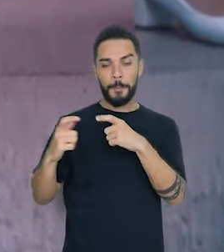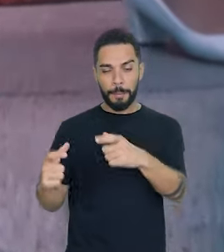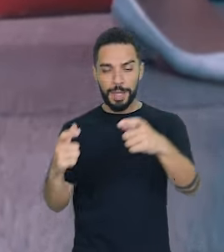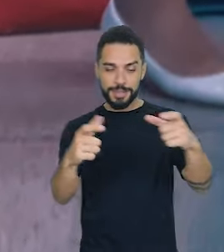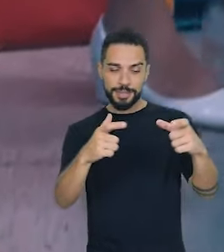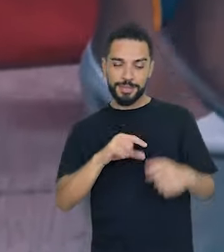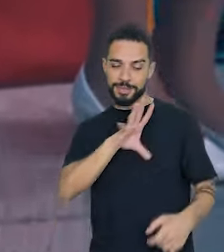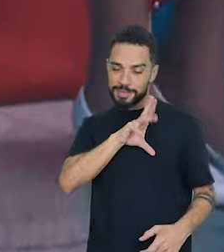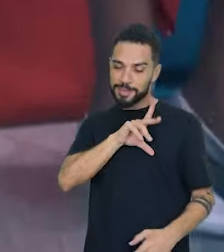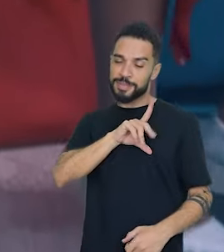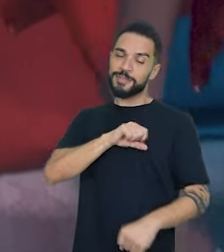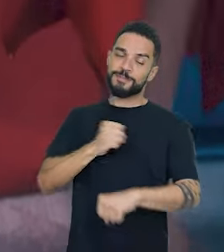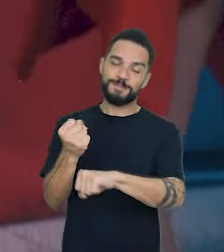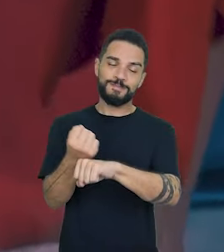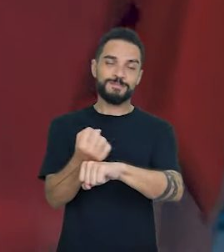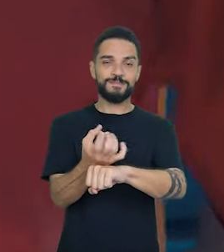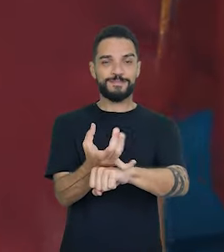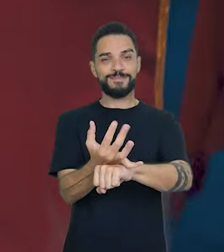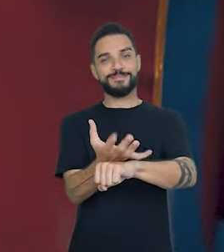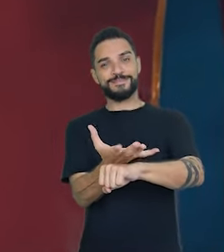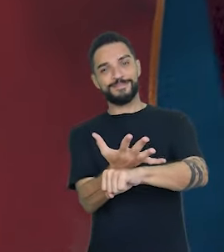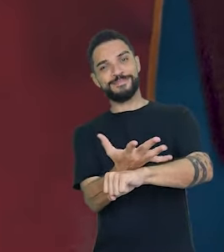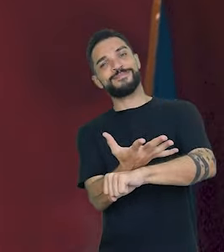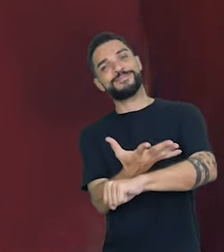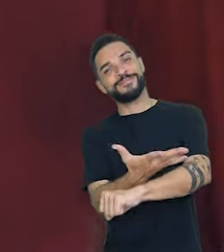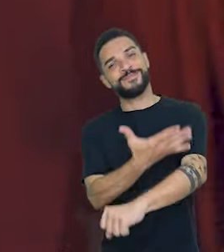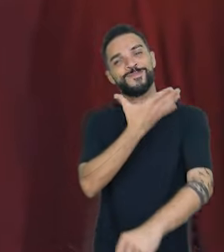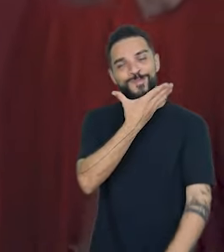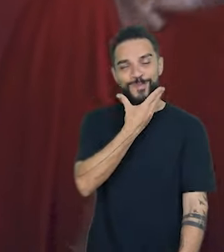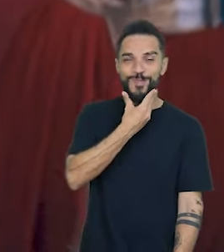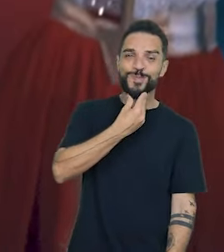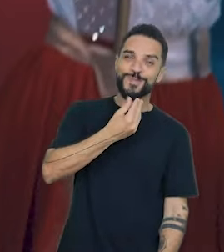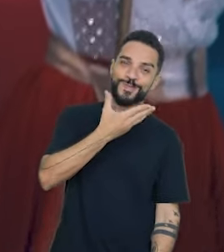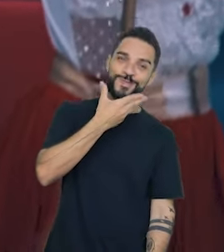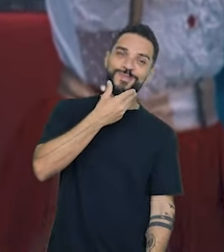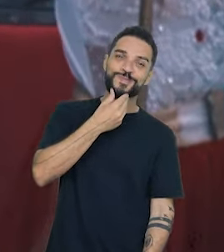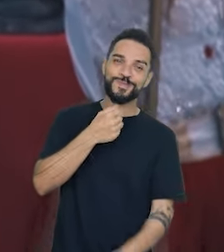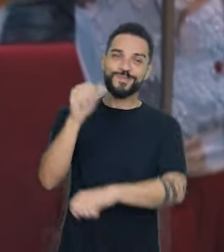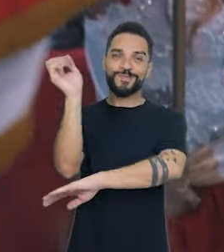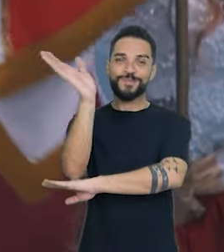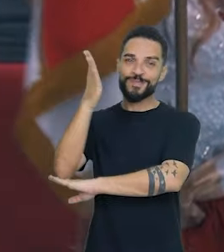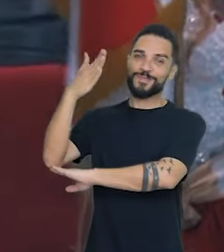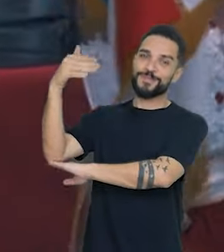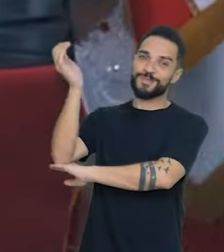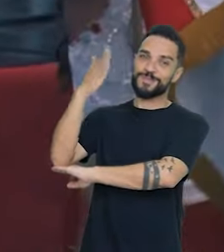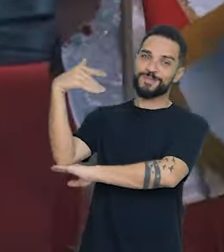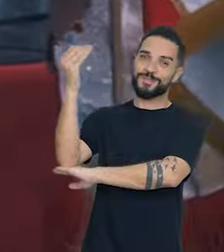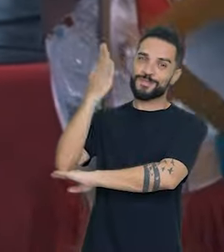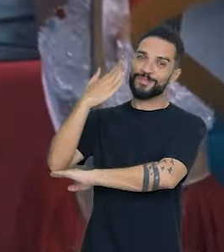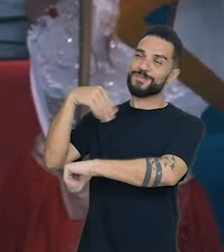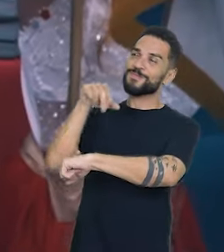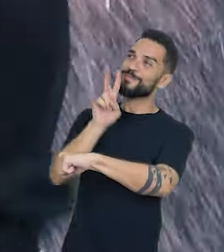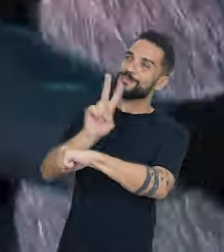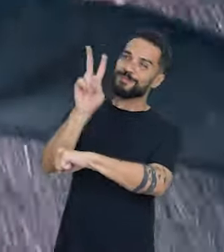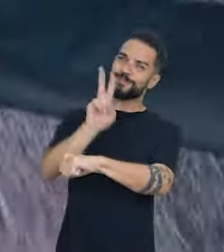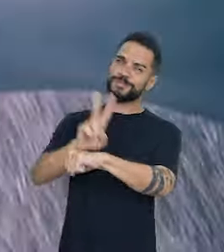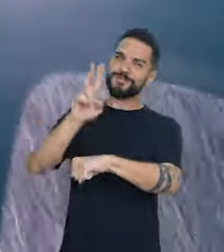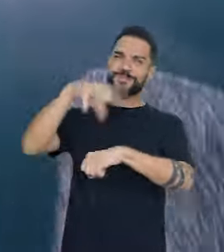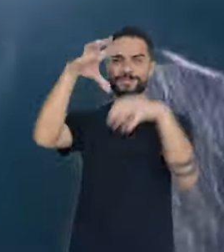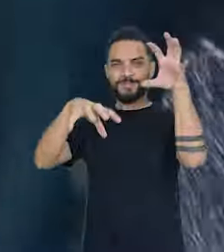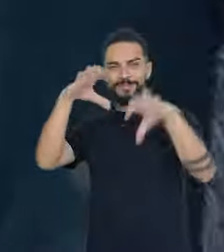pura paixão e amor. Ô Valdemar, balança a bandeira, na chuva ou